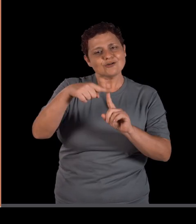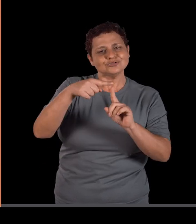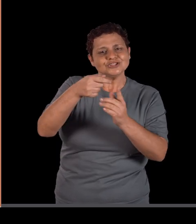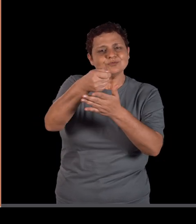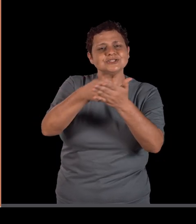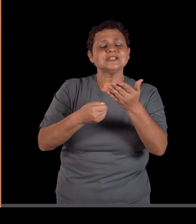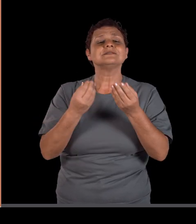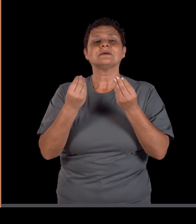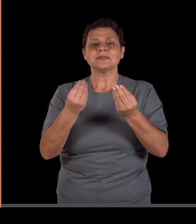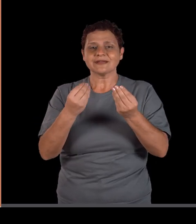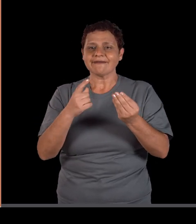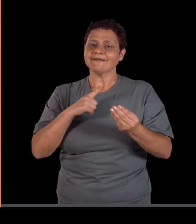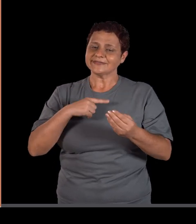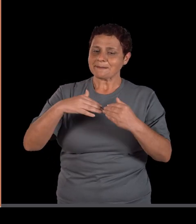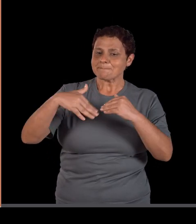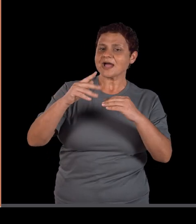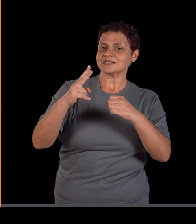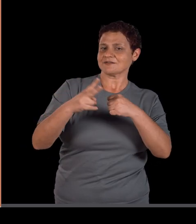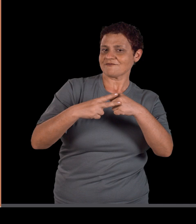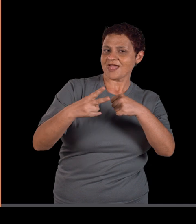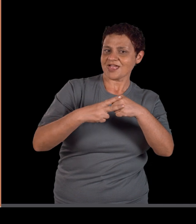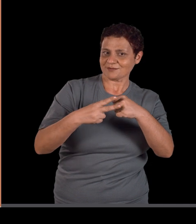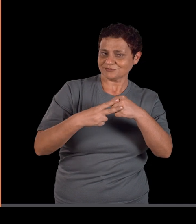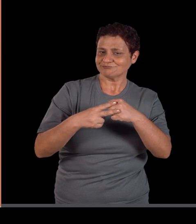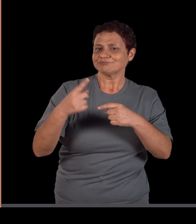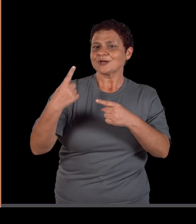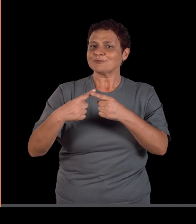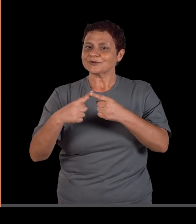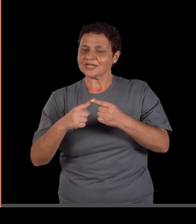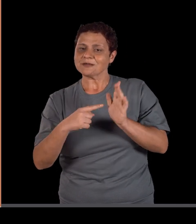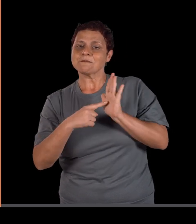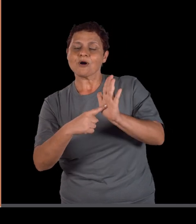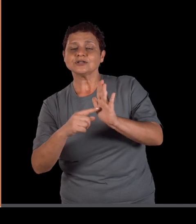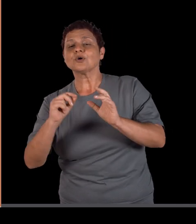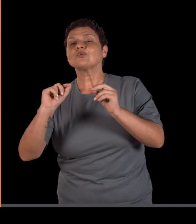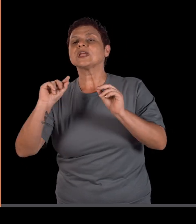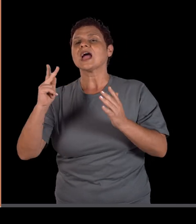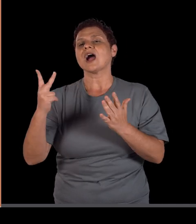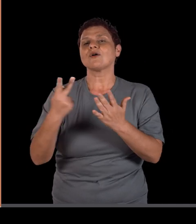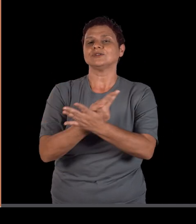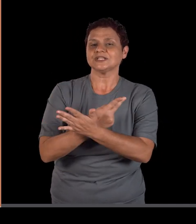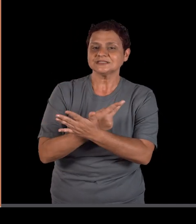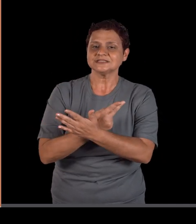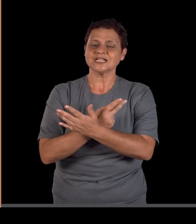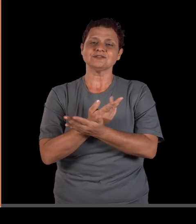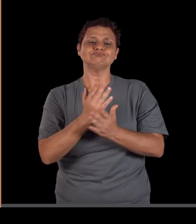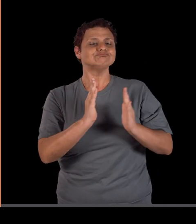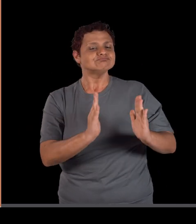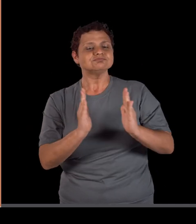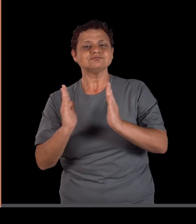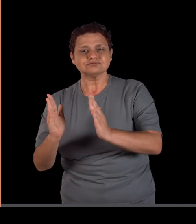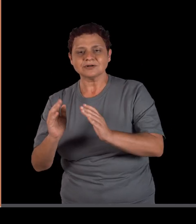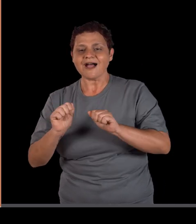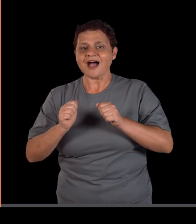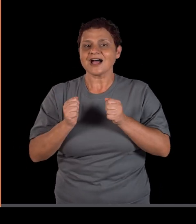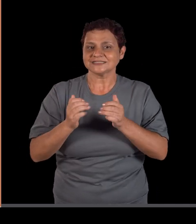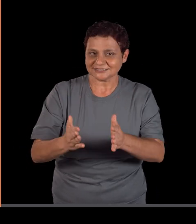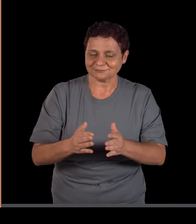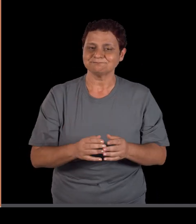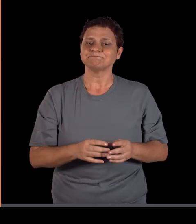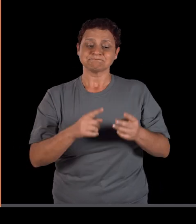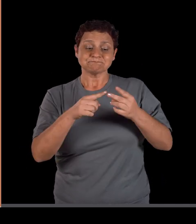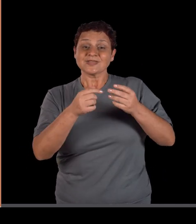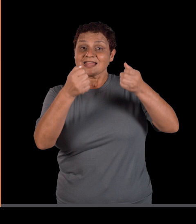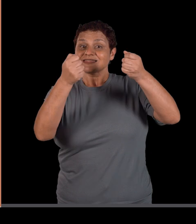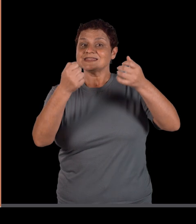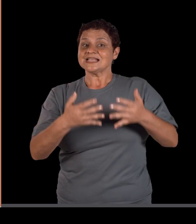tipo de texto que vai ter mais a presença de verbos, porque elas expressam acontecimentos, fatos, ações.